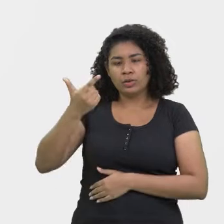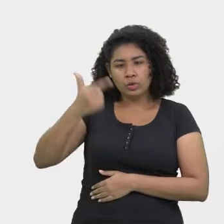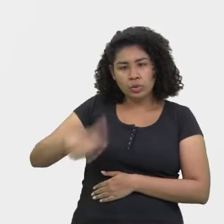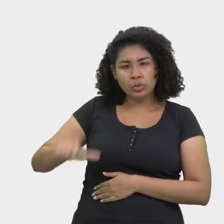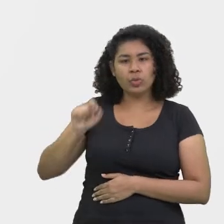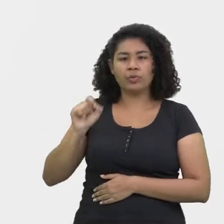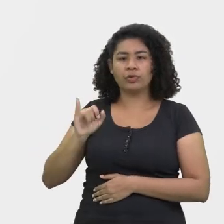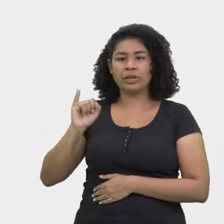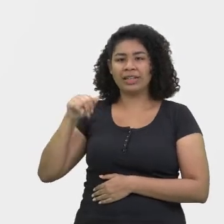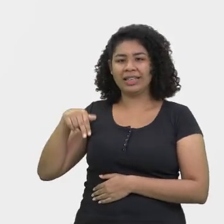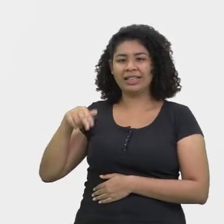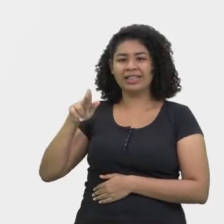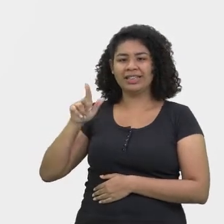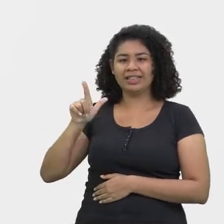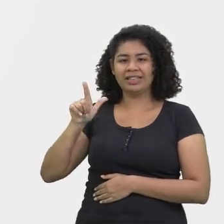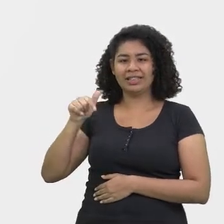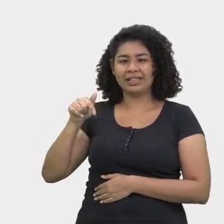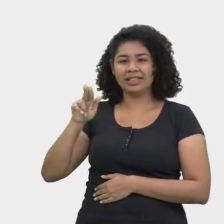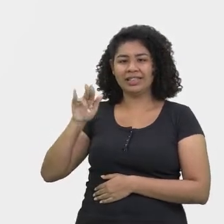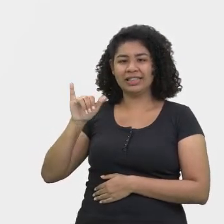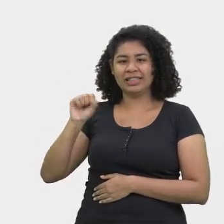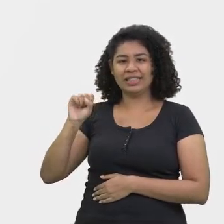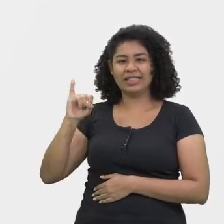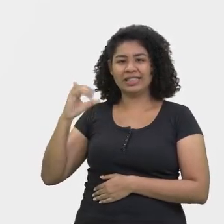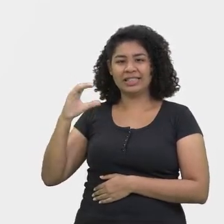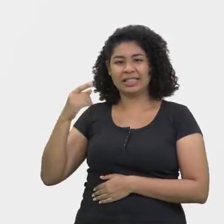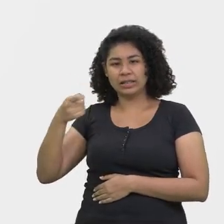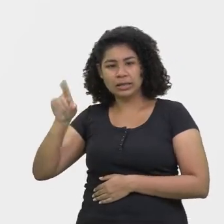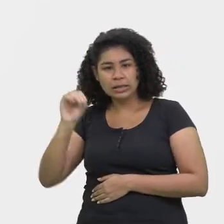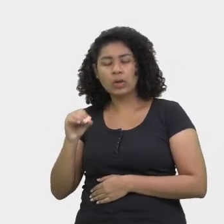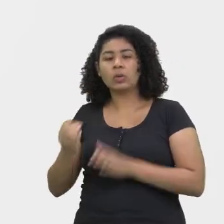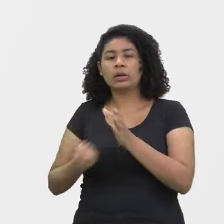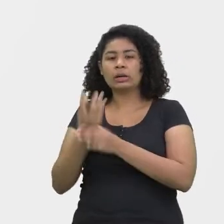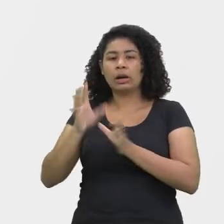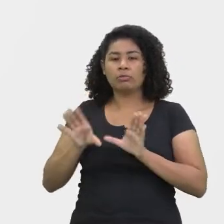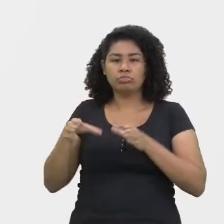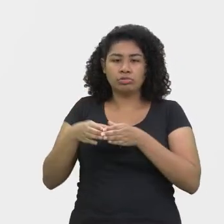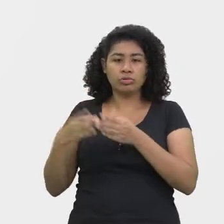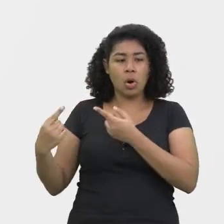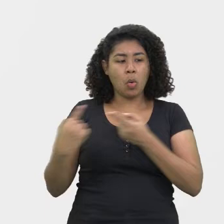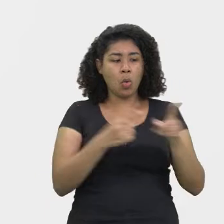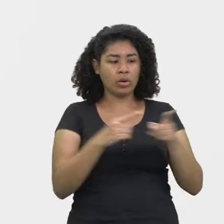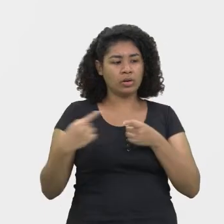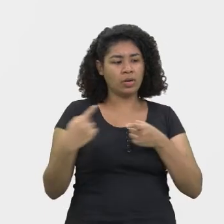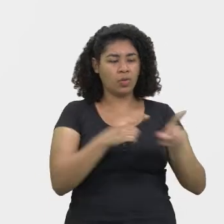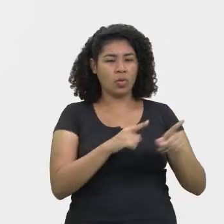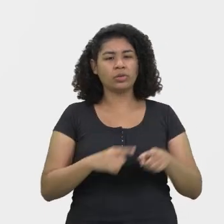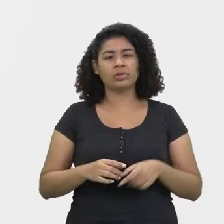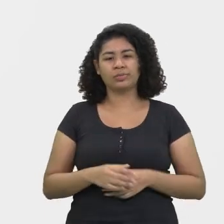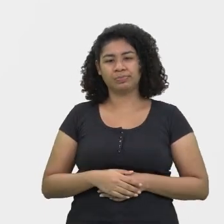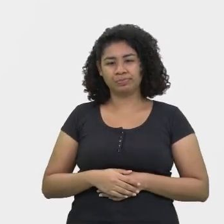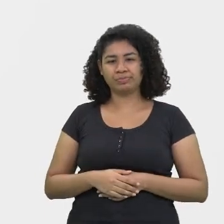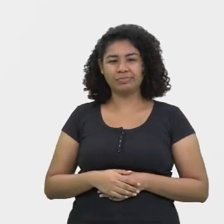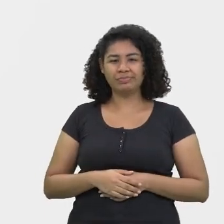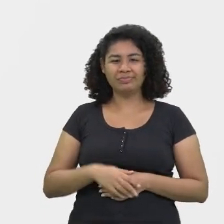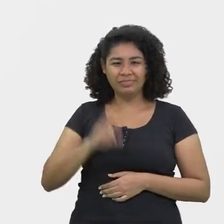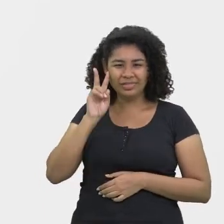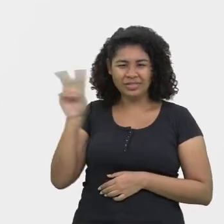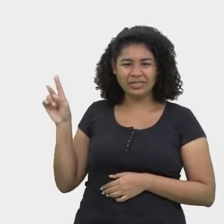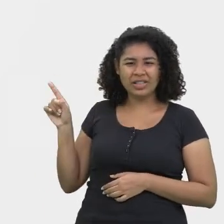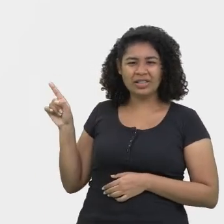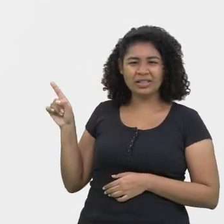criada a Companhia de Jesus e estabelecido o combate ao protestantismo. Para ir rapidinho nesse texto aí,